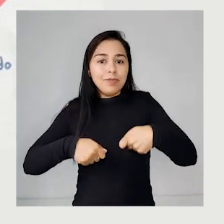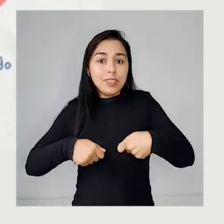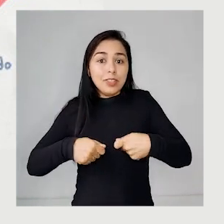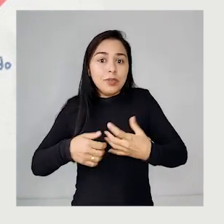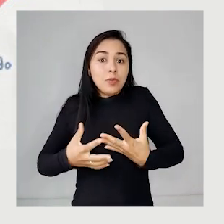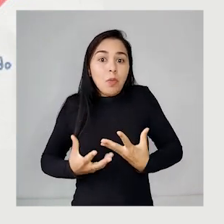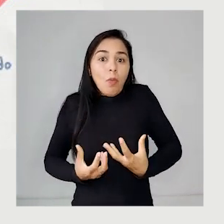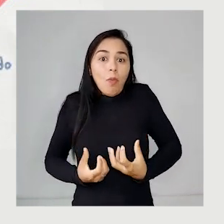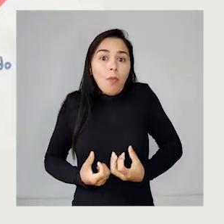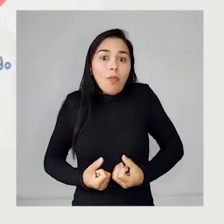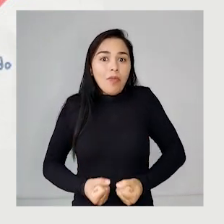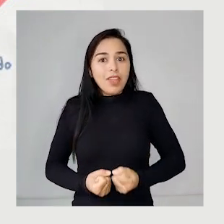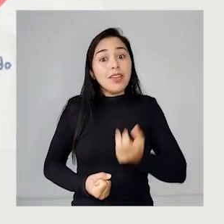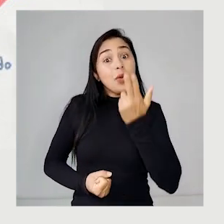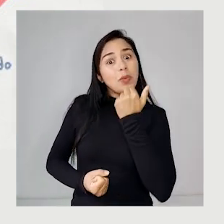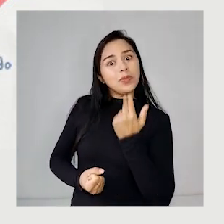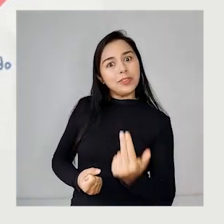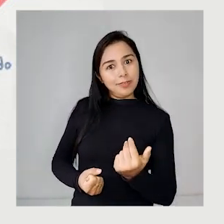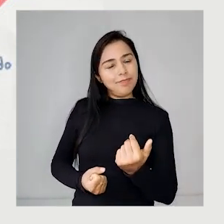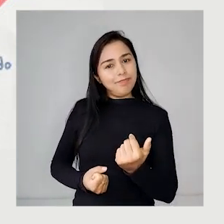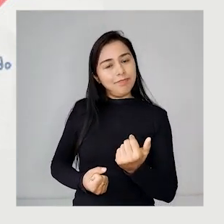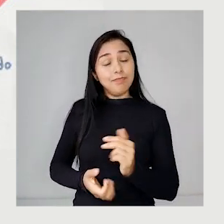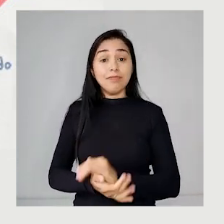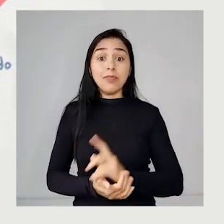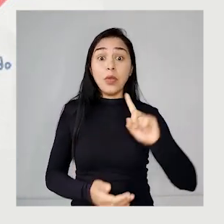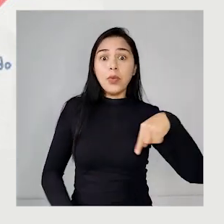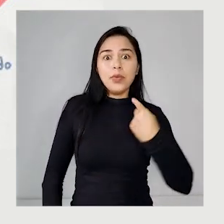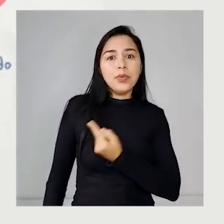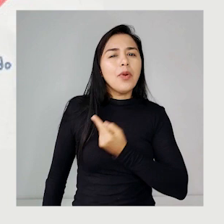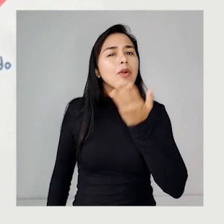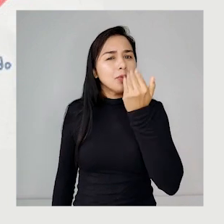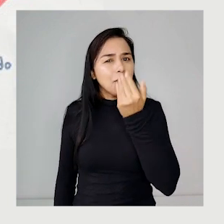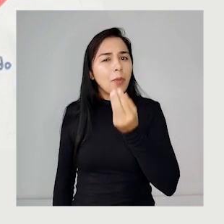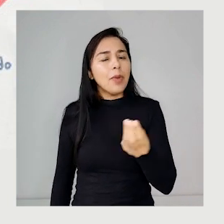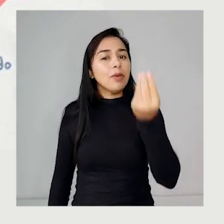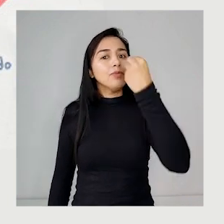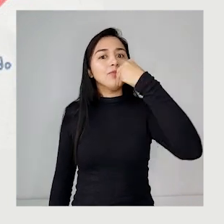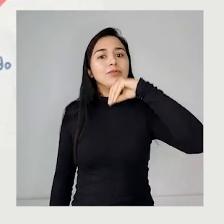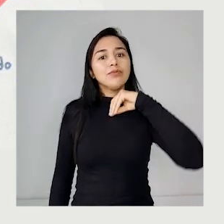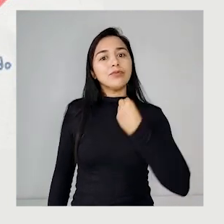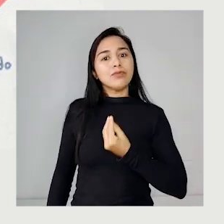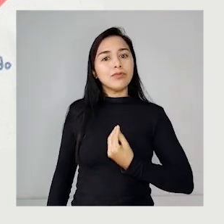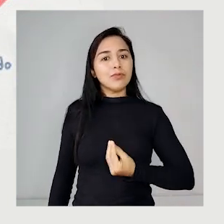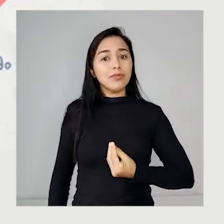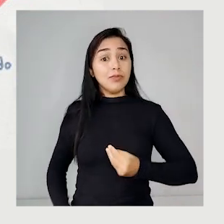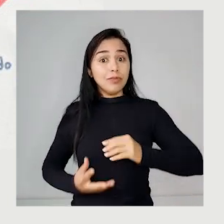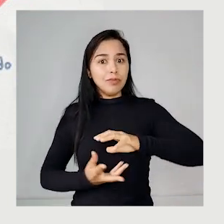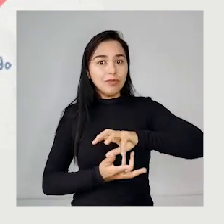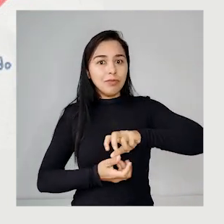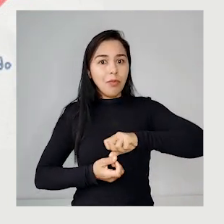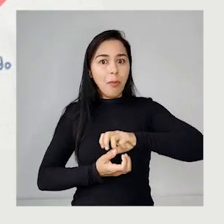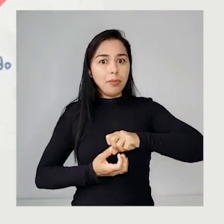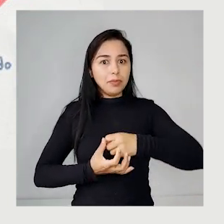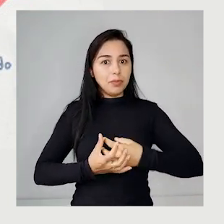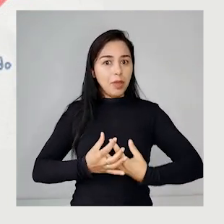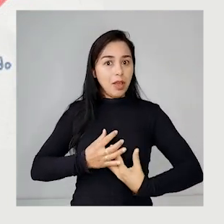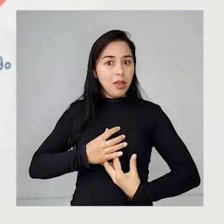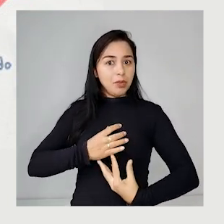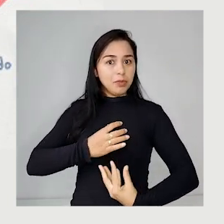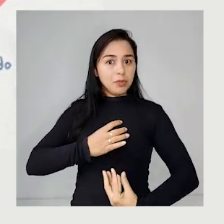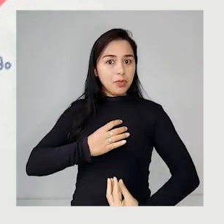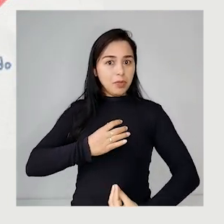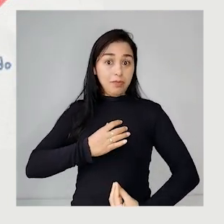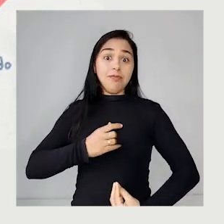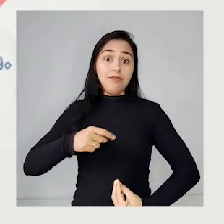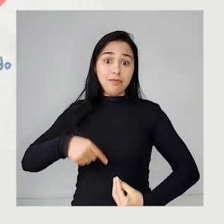alimentação. Nós nos alimentamos, engolimos o alimento e lá no intestino há